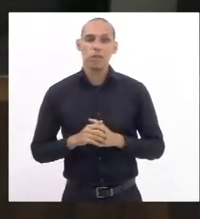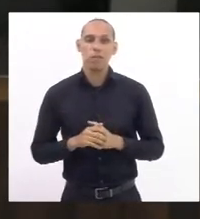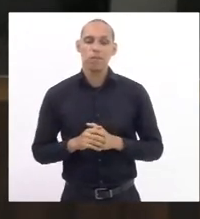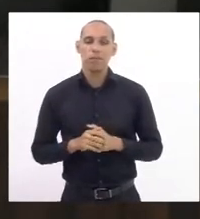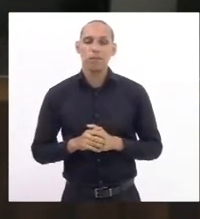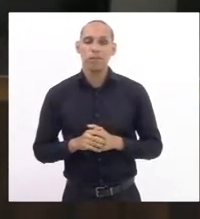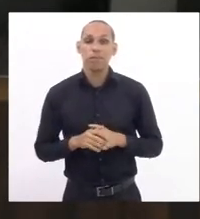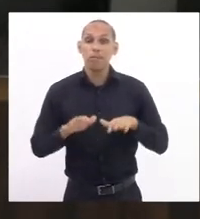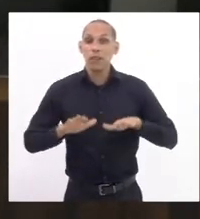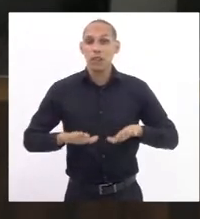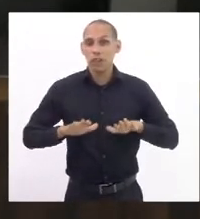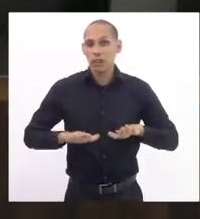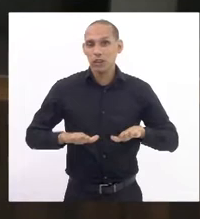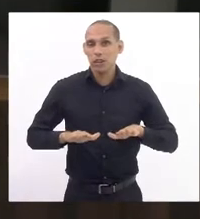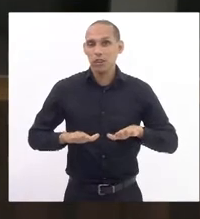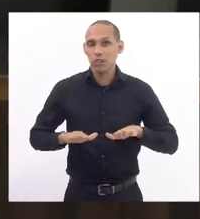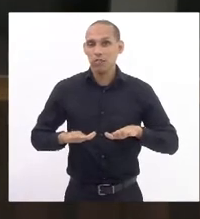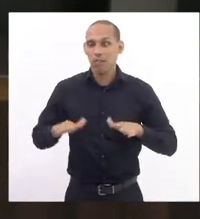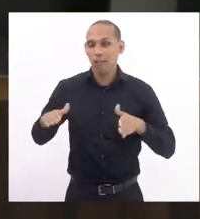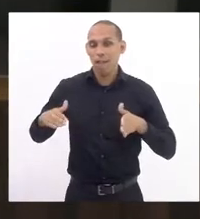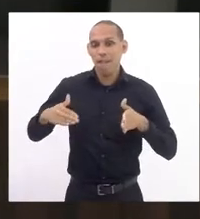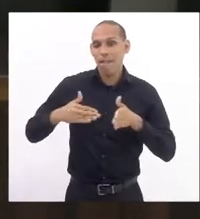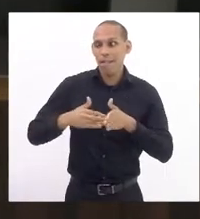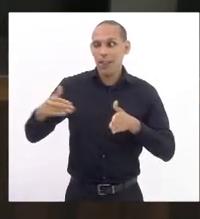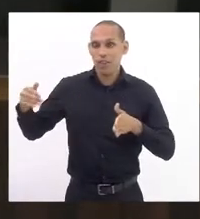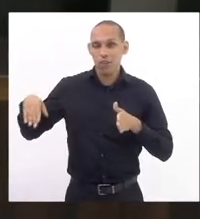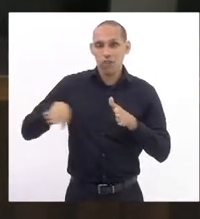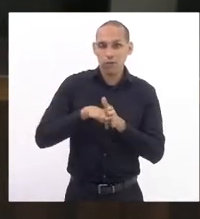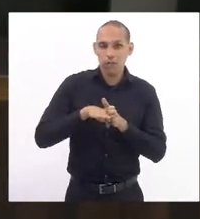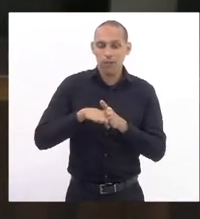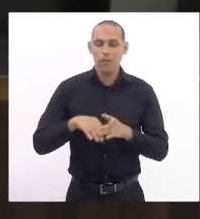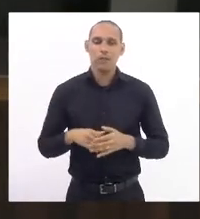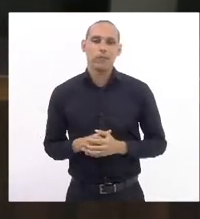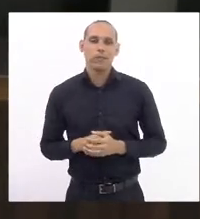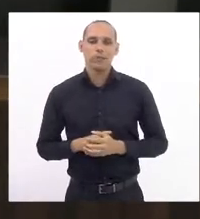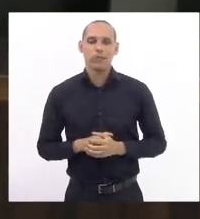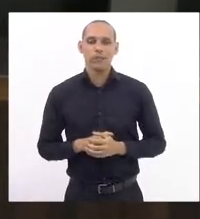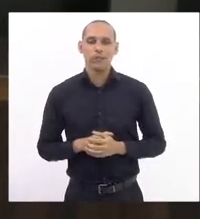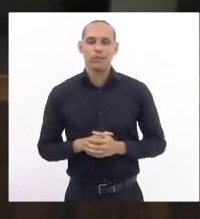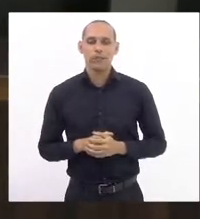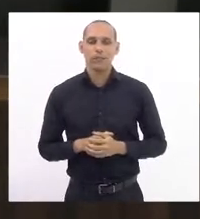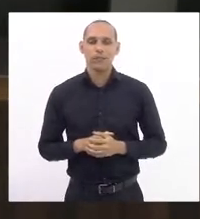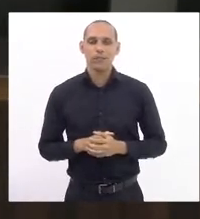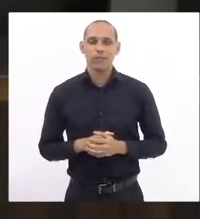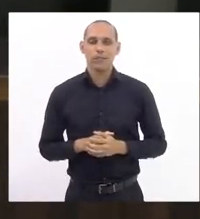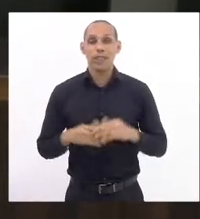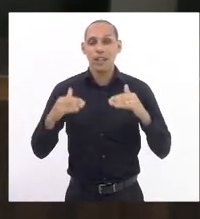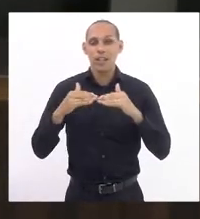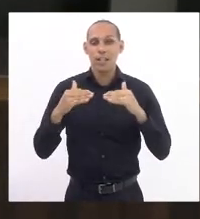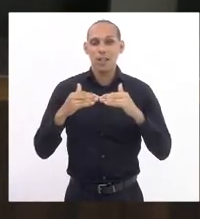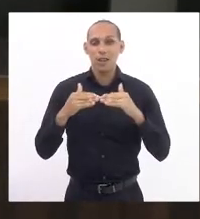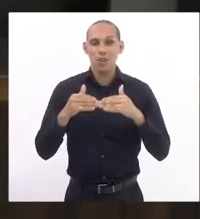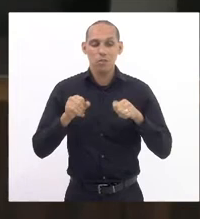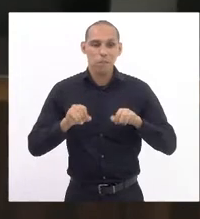os mantidos, enquanto o deputado Marcelo está chegando aqui. É isso, Marcelo? Então, pelo acordo, estão